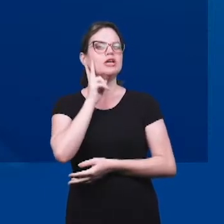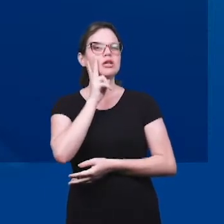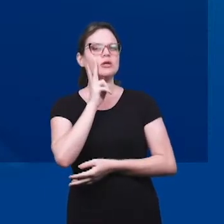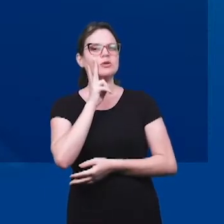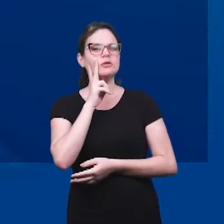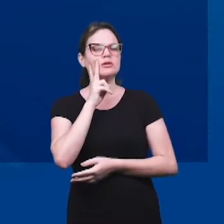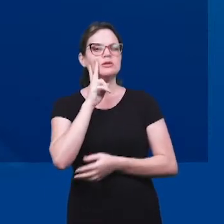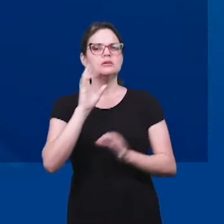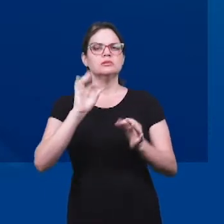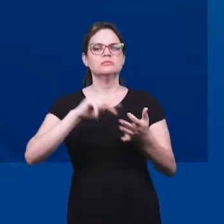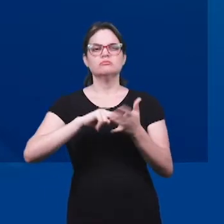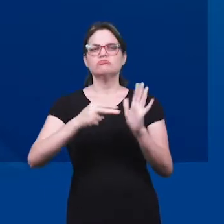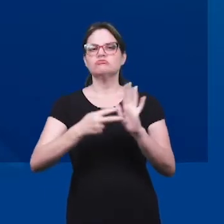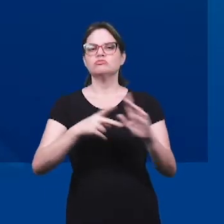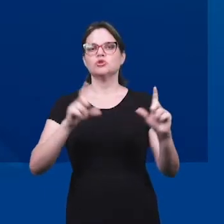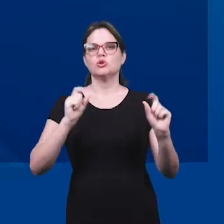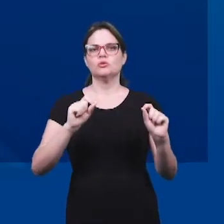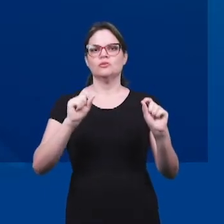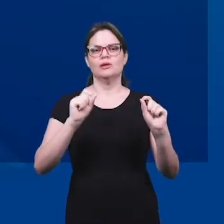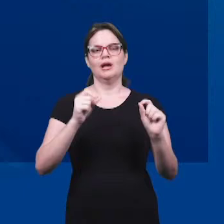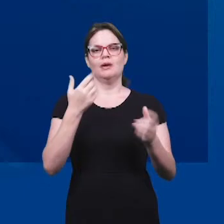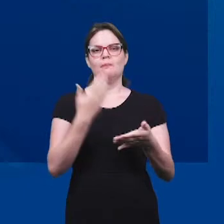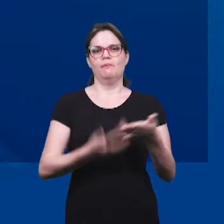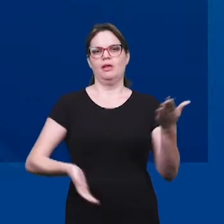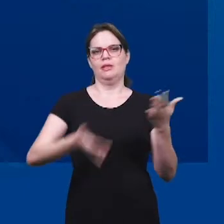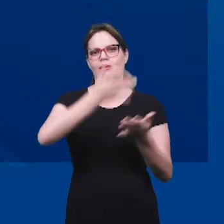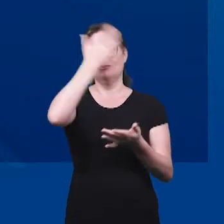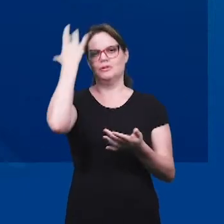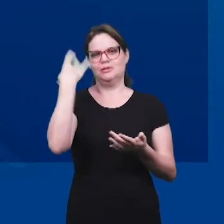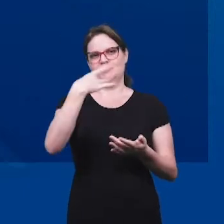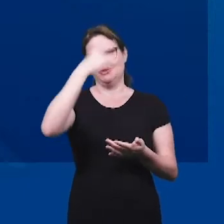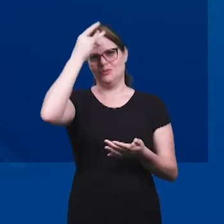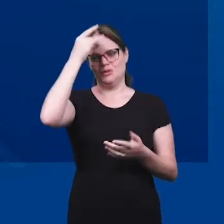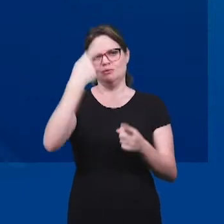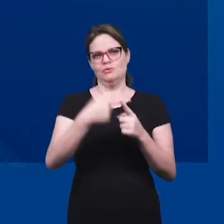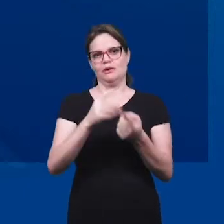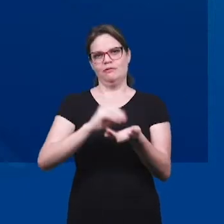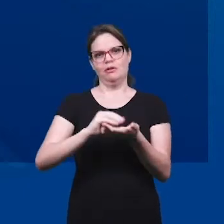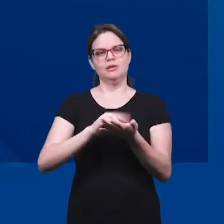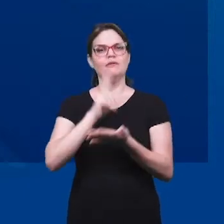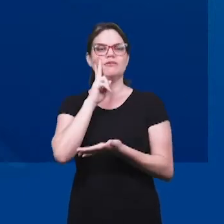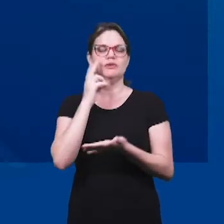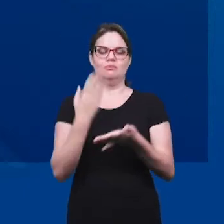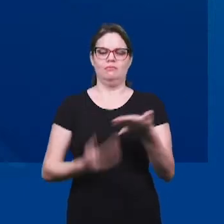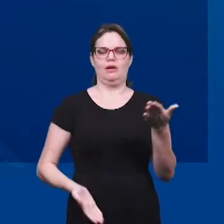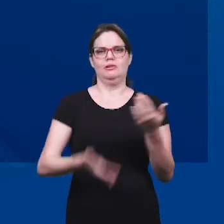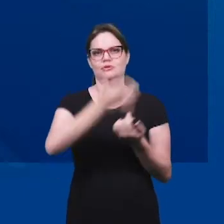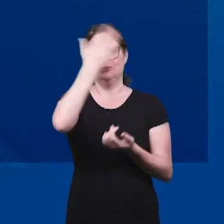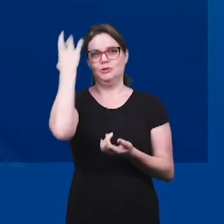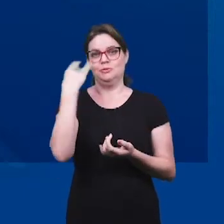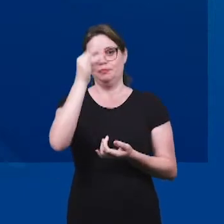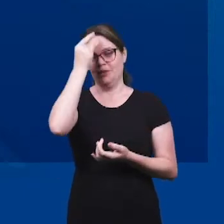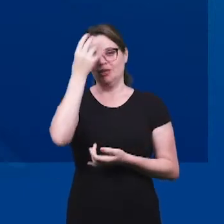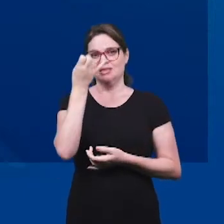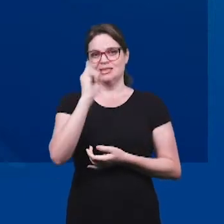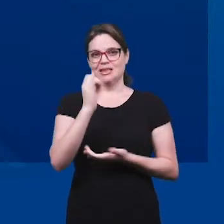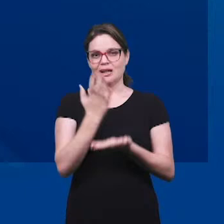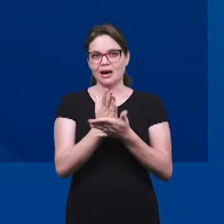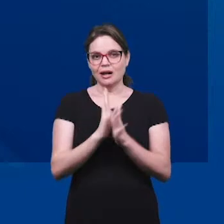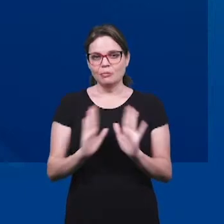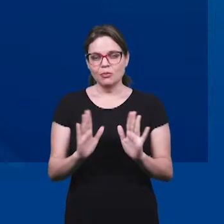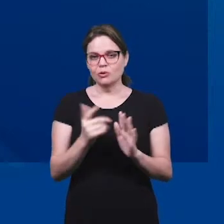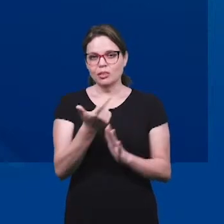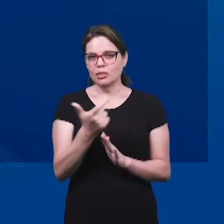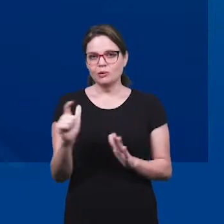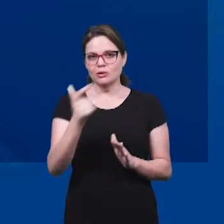do Pentecostes, a perda da alegria do Espírito Santo. Quando o vinho acaba na festa, aquela